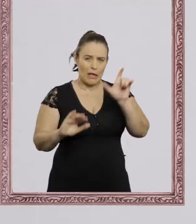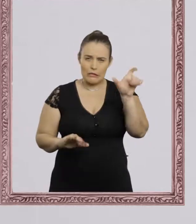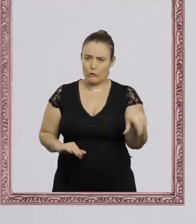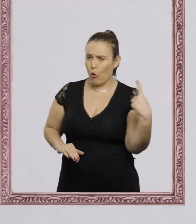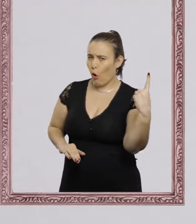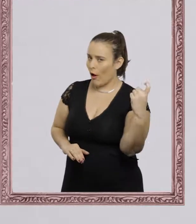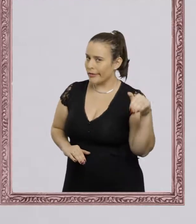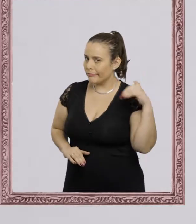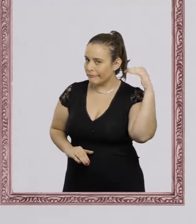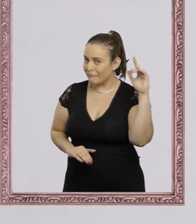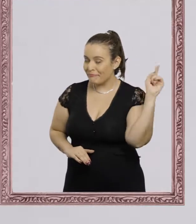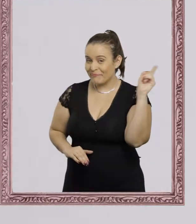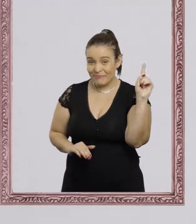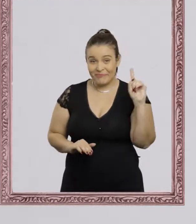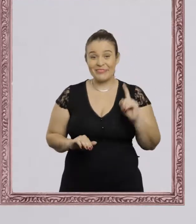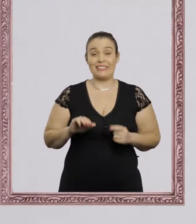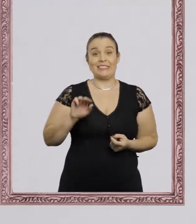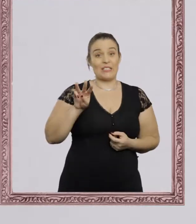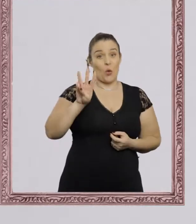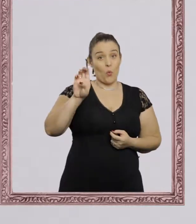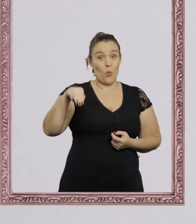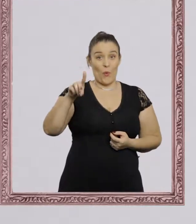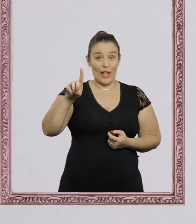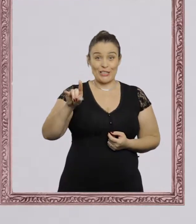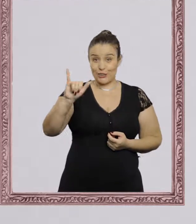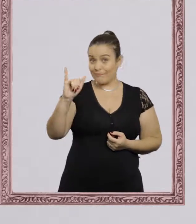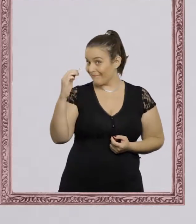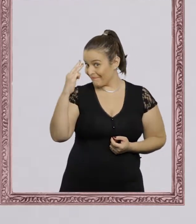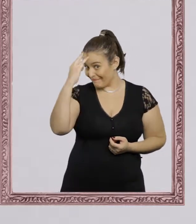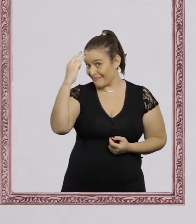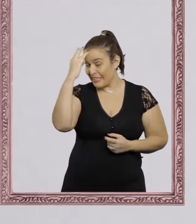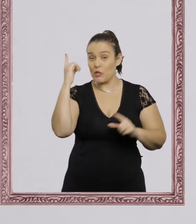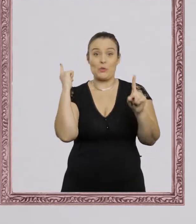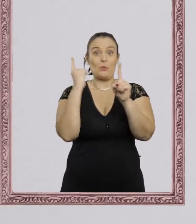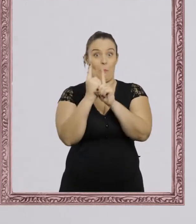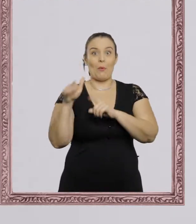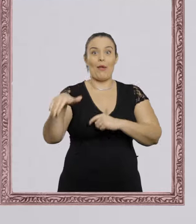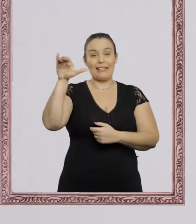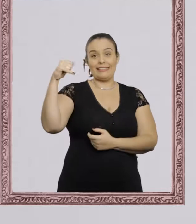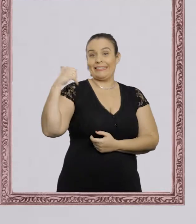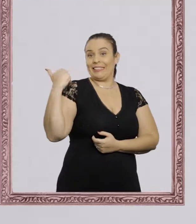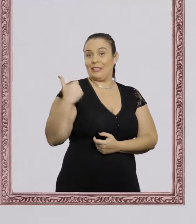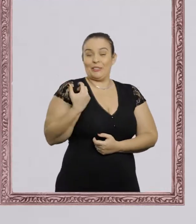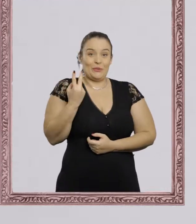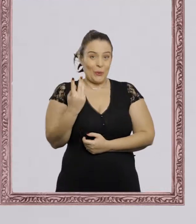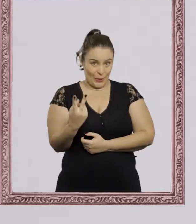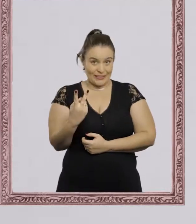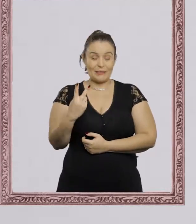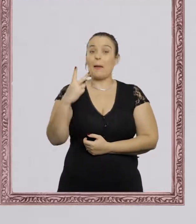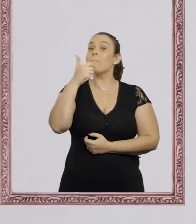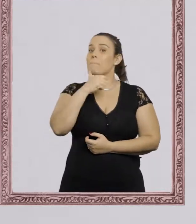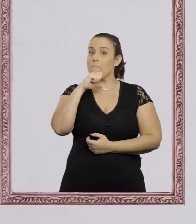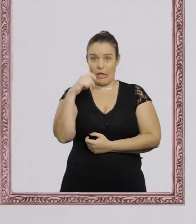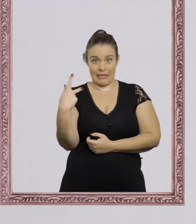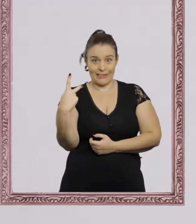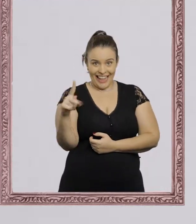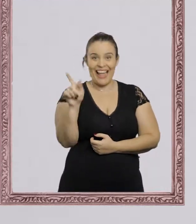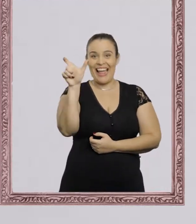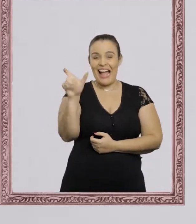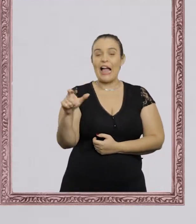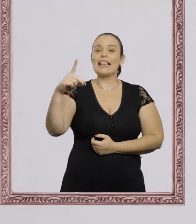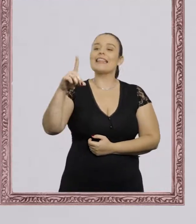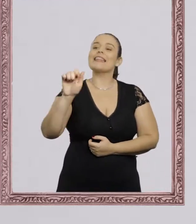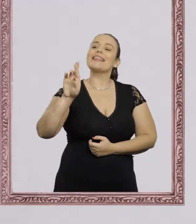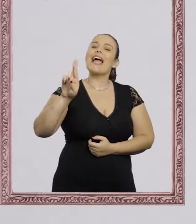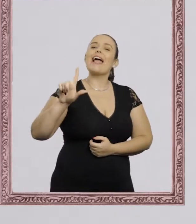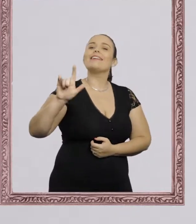uma. Wendy descobriu que ia crescer quando tinha 2 anos. A mãe de Wendy é a Sra. Darling. A Sra.